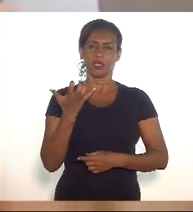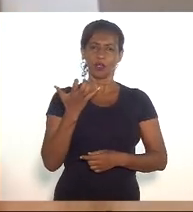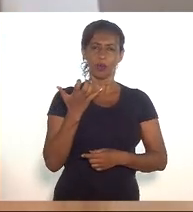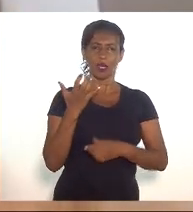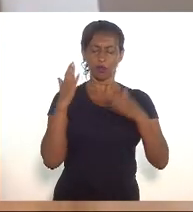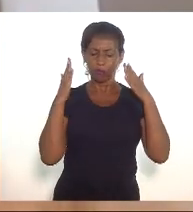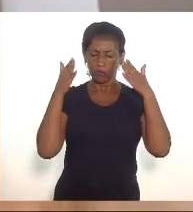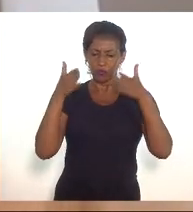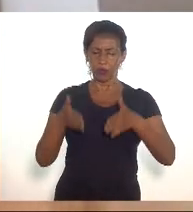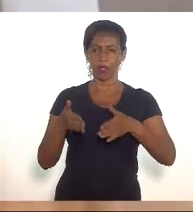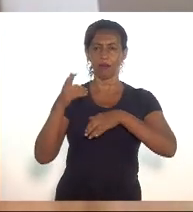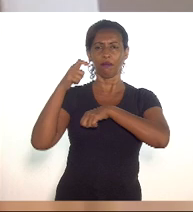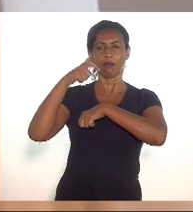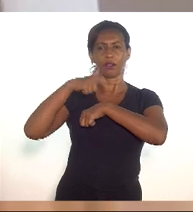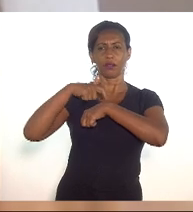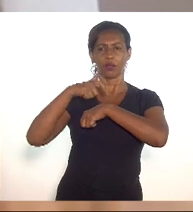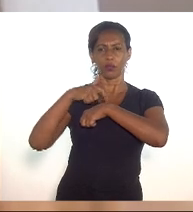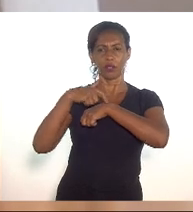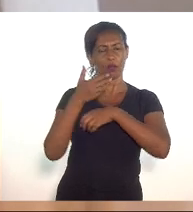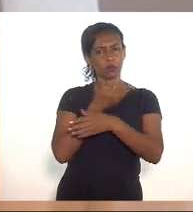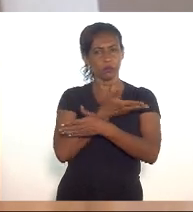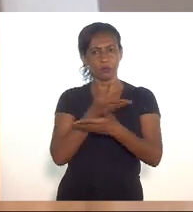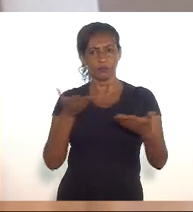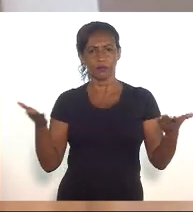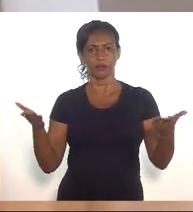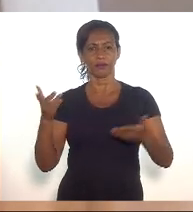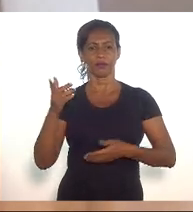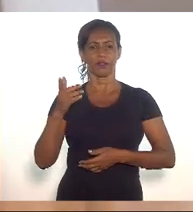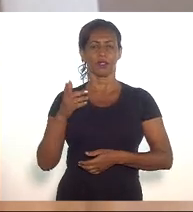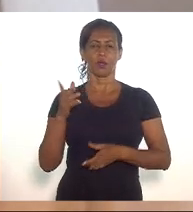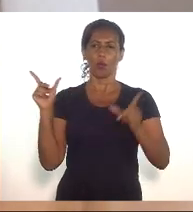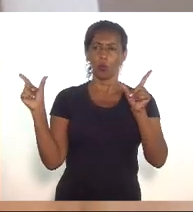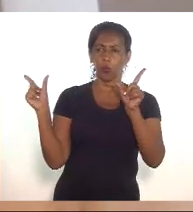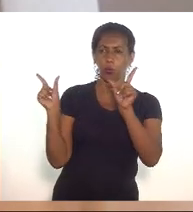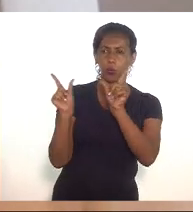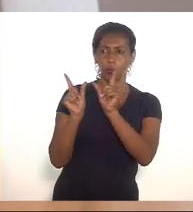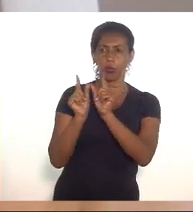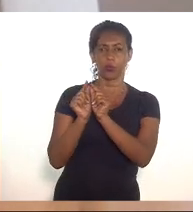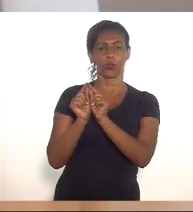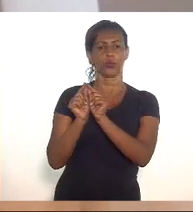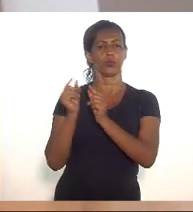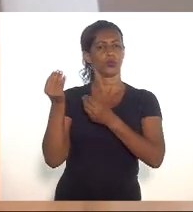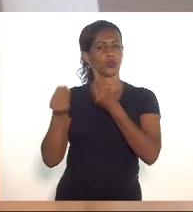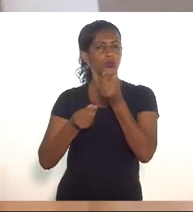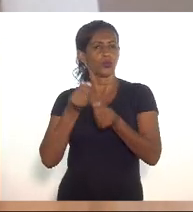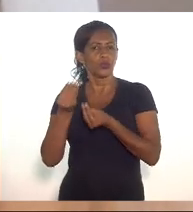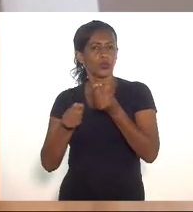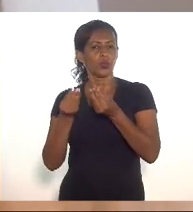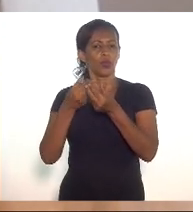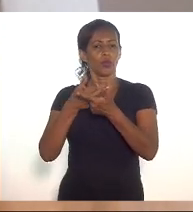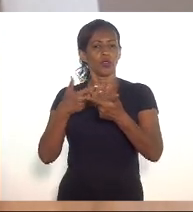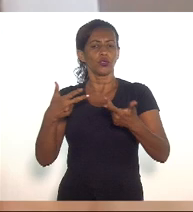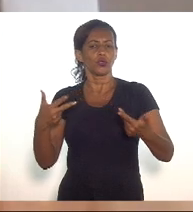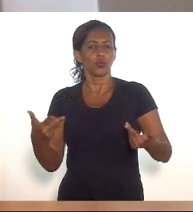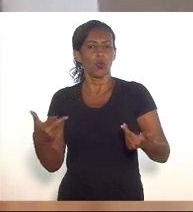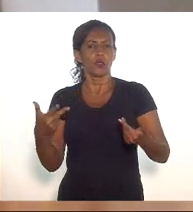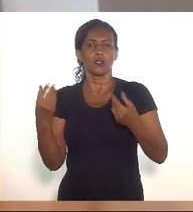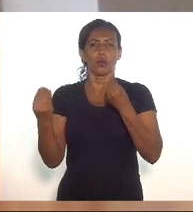alocado pelos senhores, tentar fazer um resumo de como as coisas estão, de como a